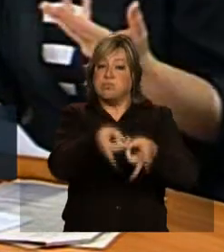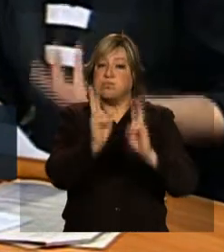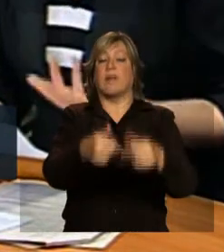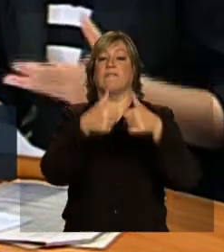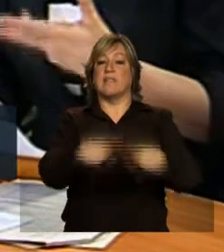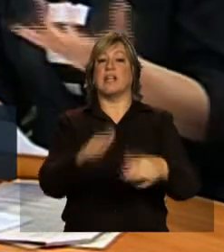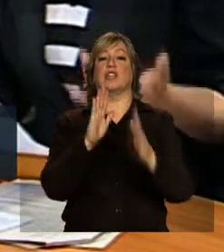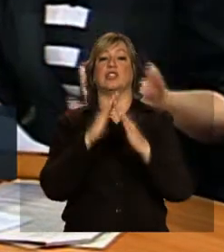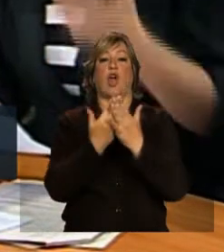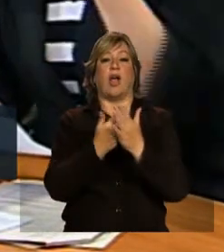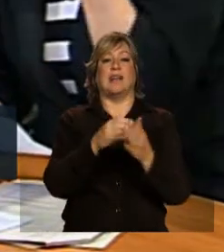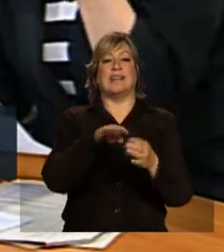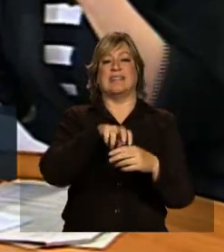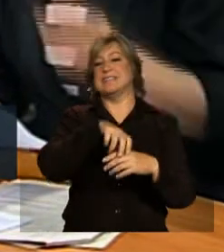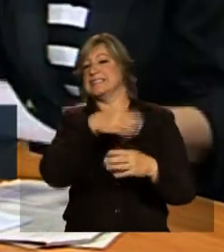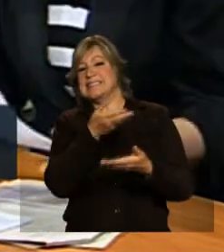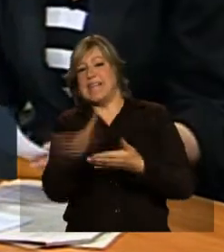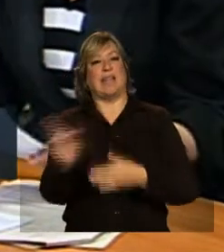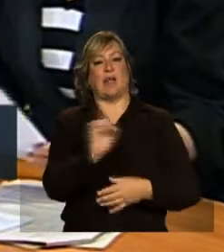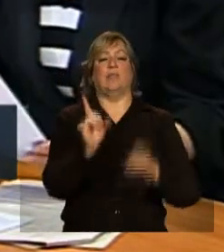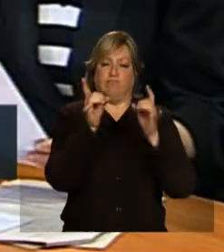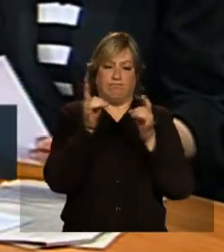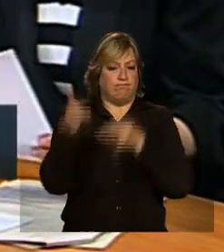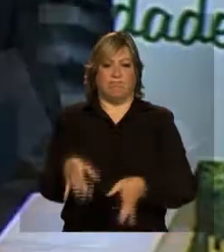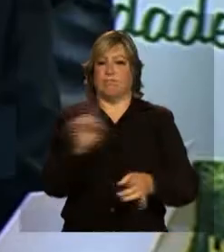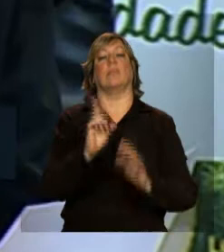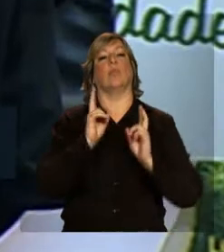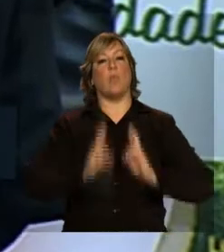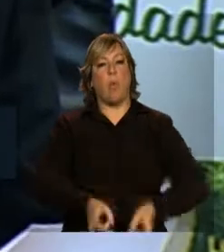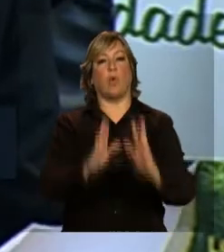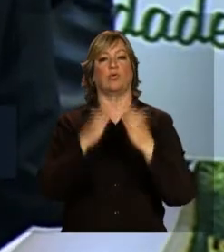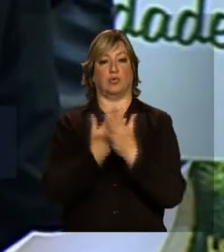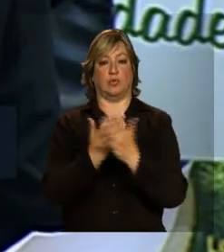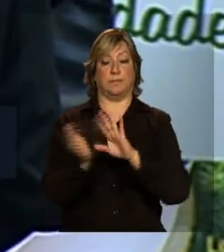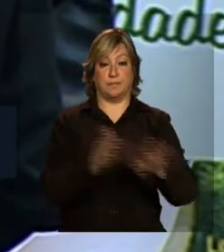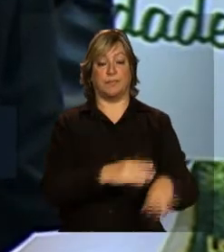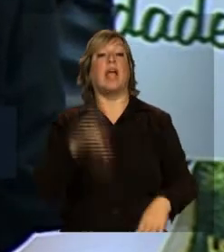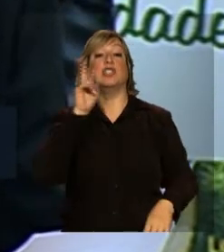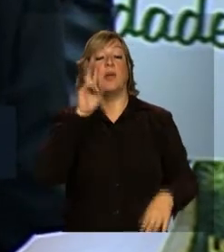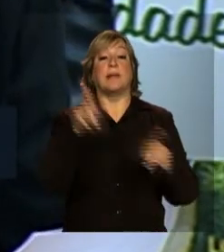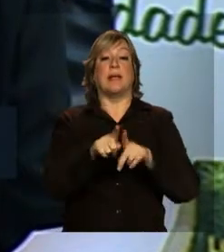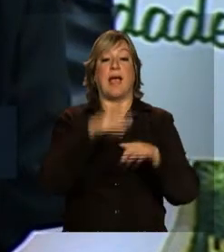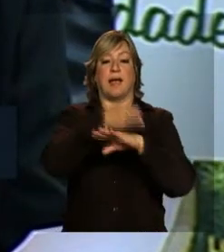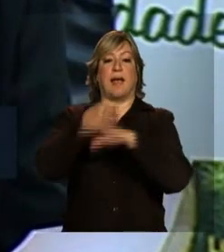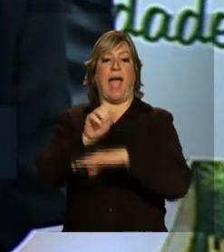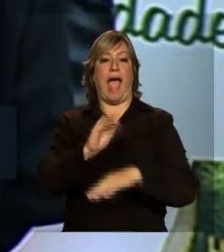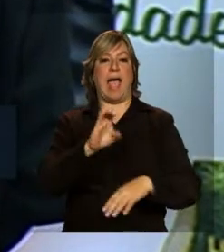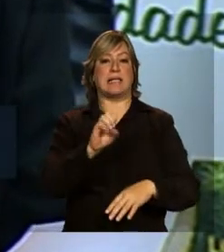escola como um dos direitos que eles têm. No eixo acessibilidade,